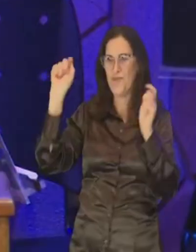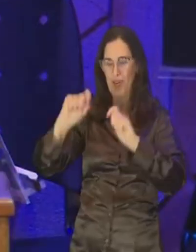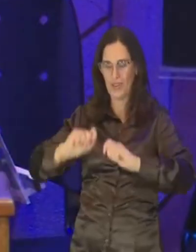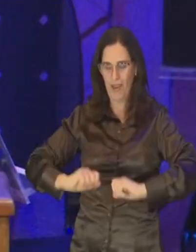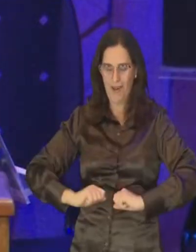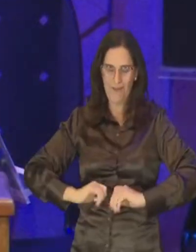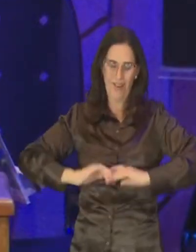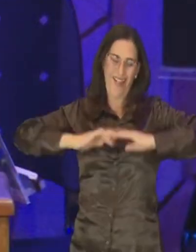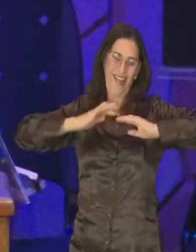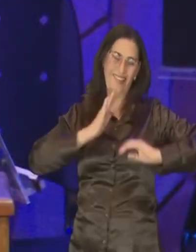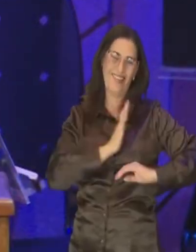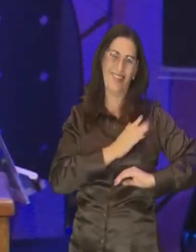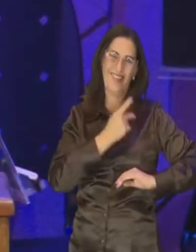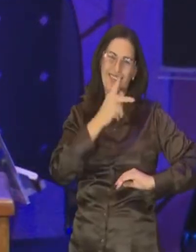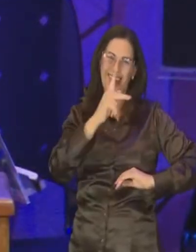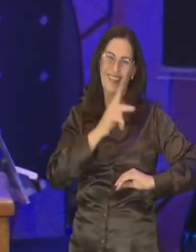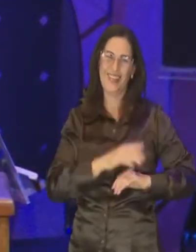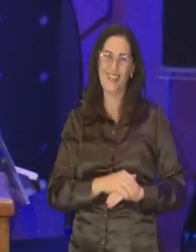inundar o seu coração,